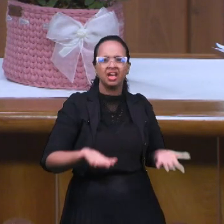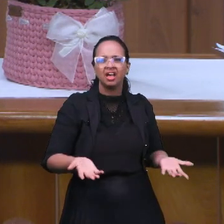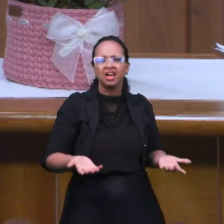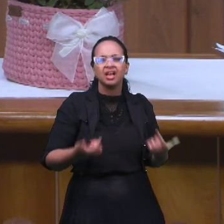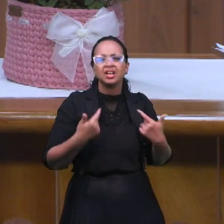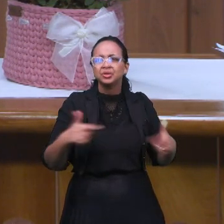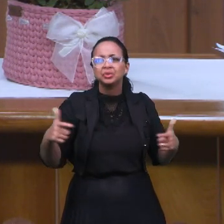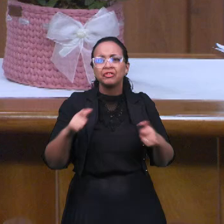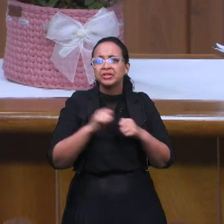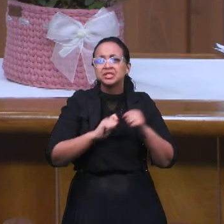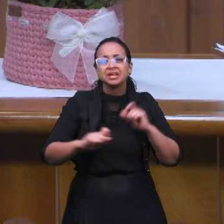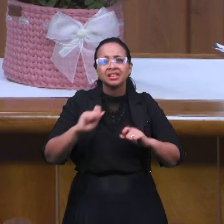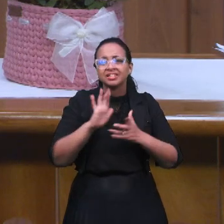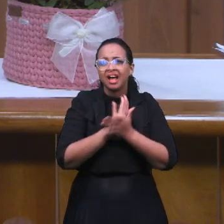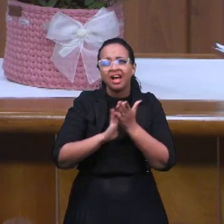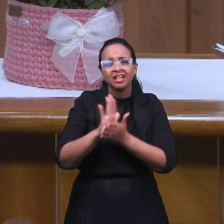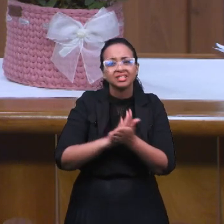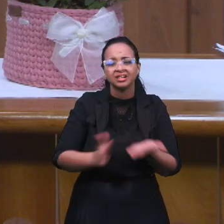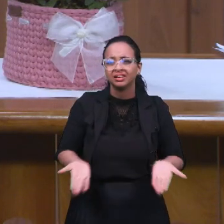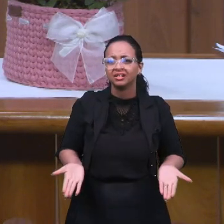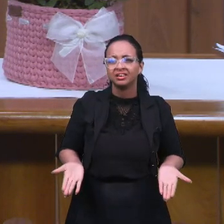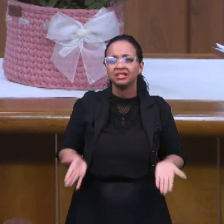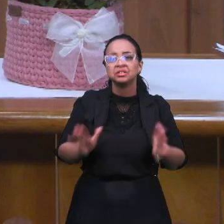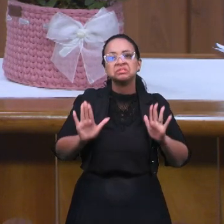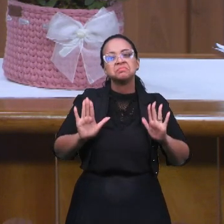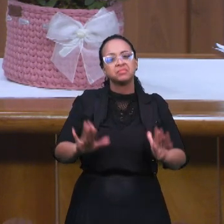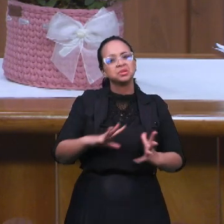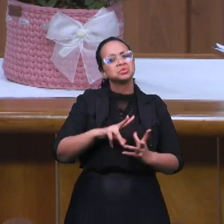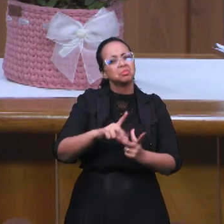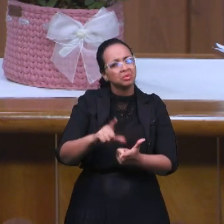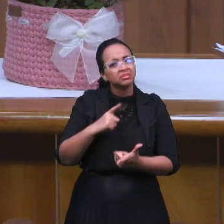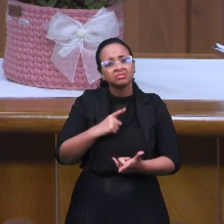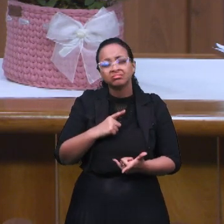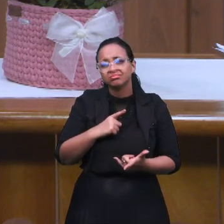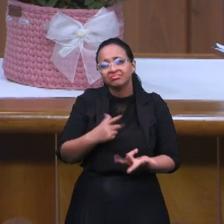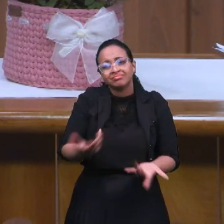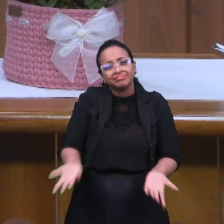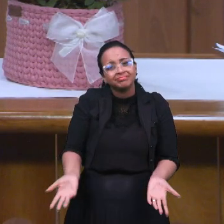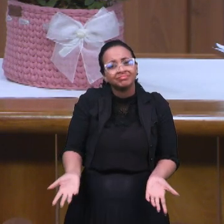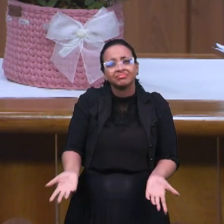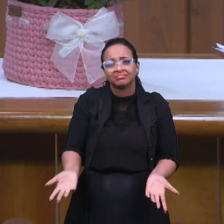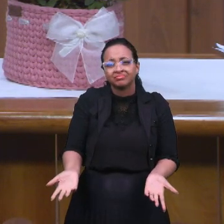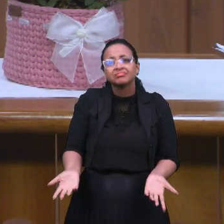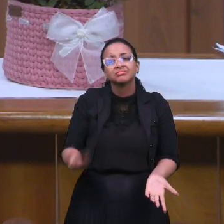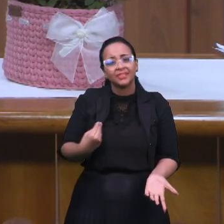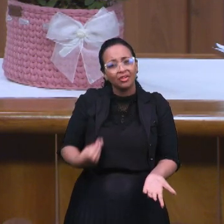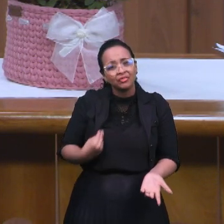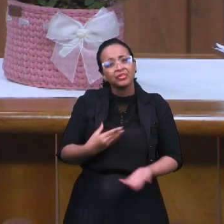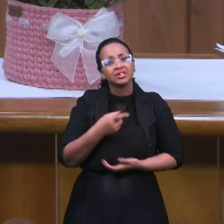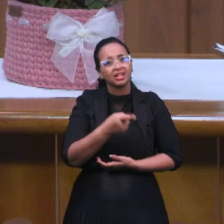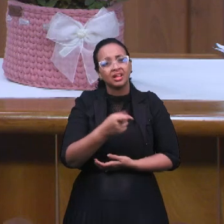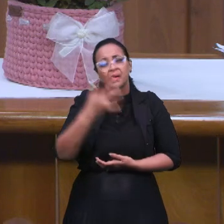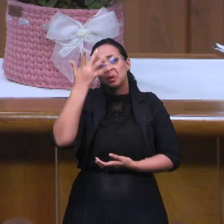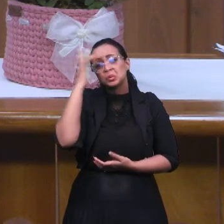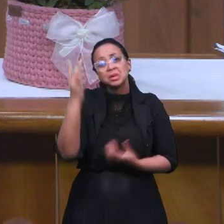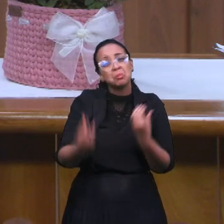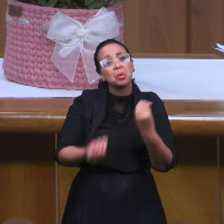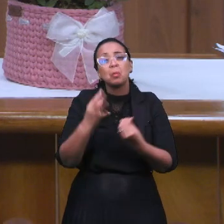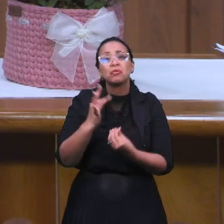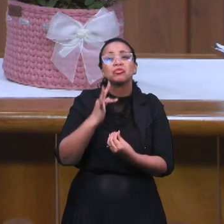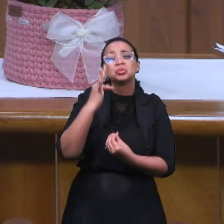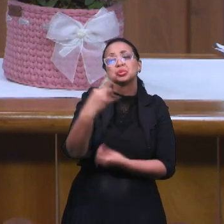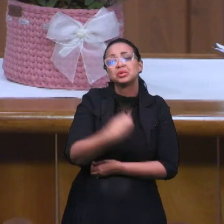o que fazer da vida. Mas é um mundo assim, é um mundo vivendo assim. Muitos não sabem o que vão fazer da vida, mas